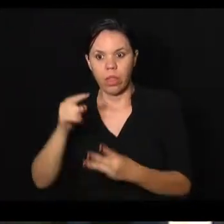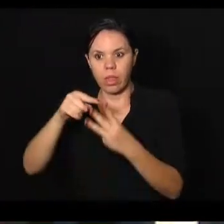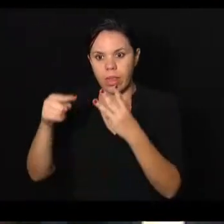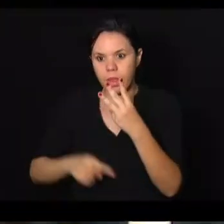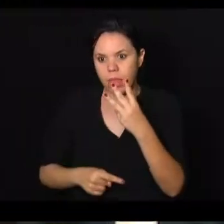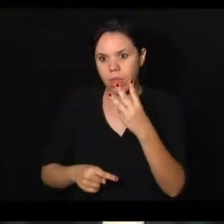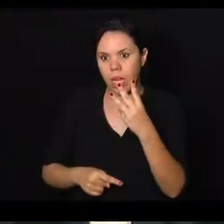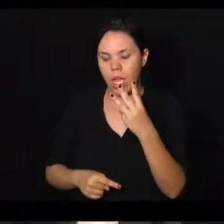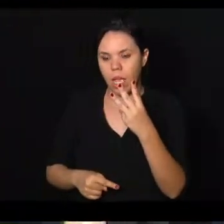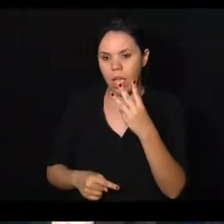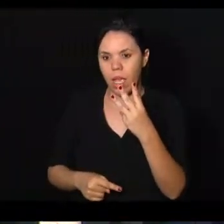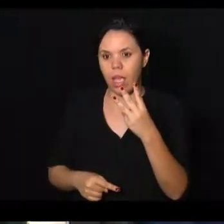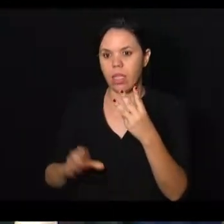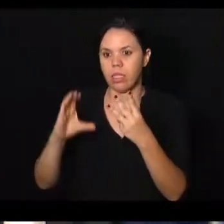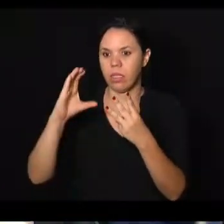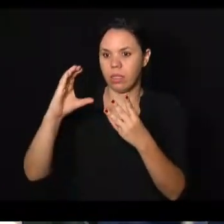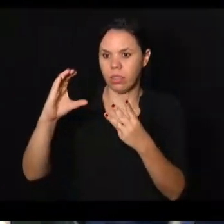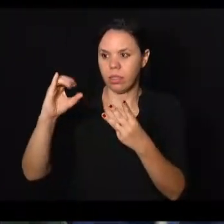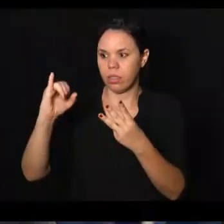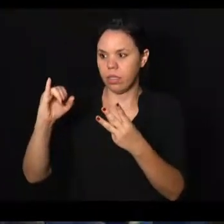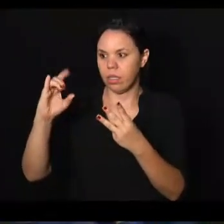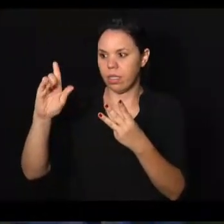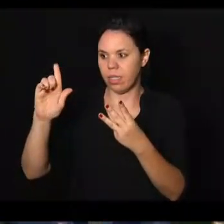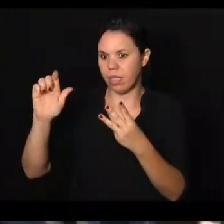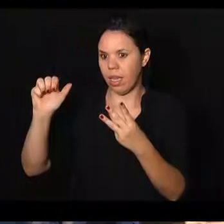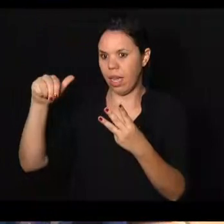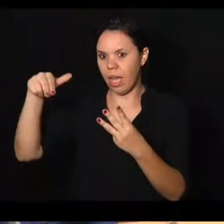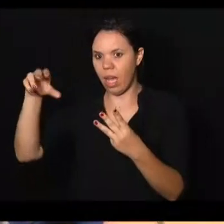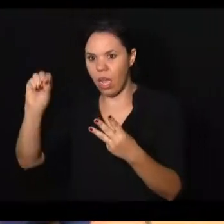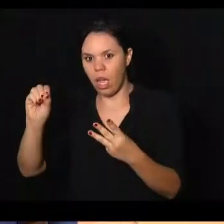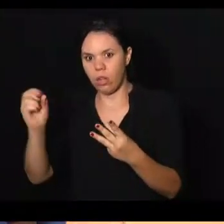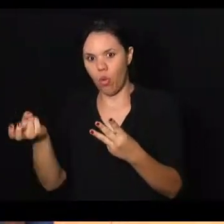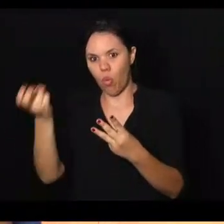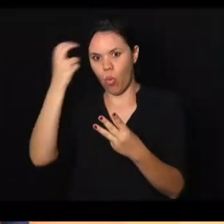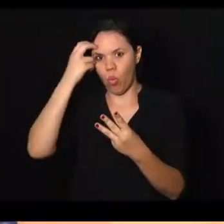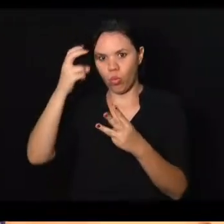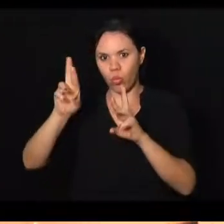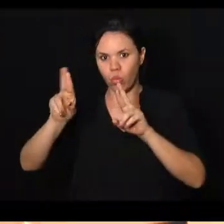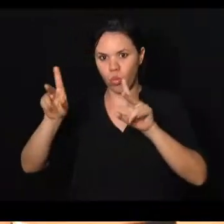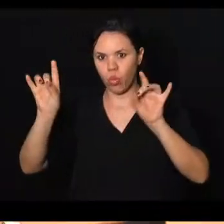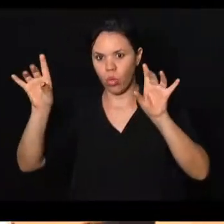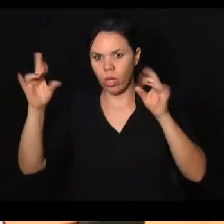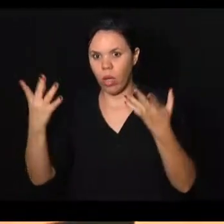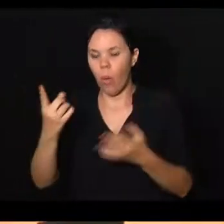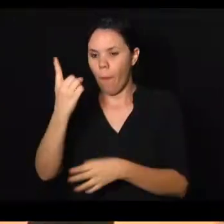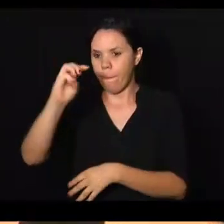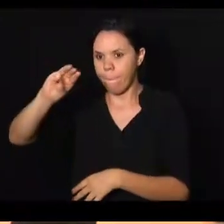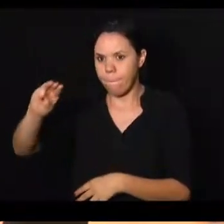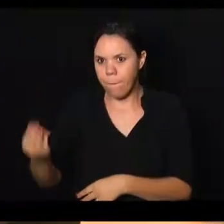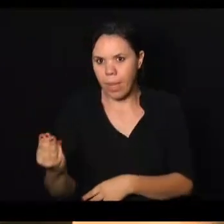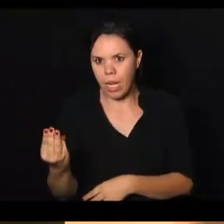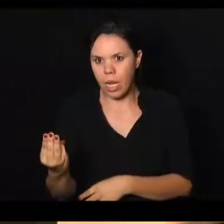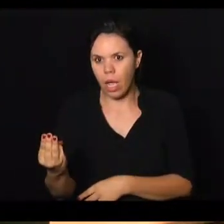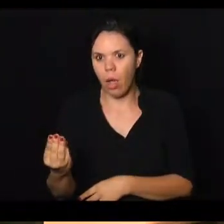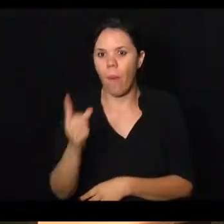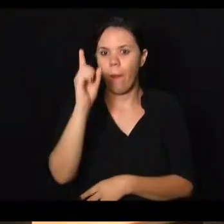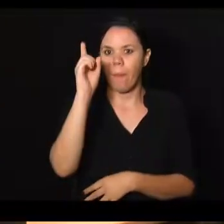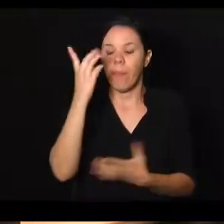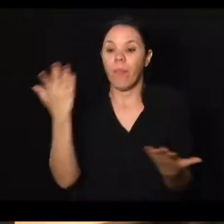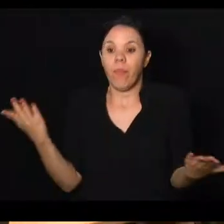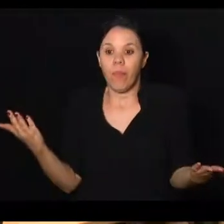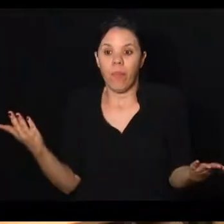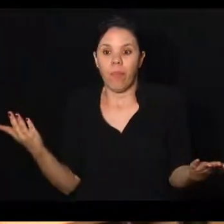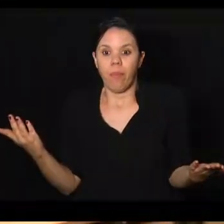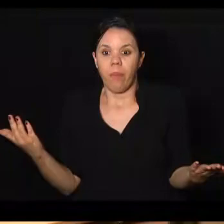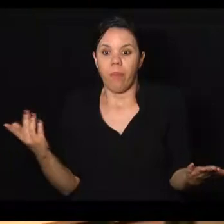povos ciganos. E nós temos no Brasil hoje em torno de 1.200.000 ciganos.